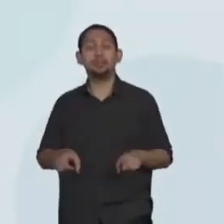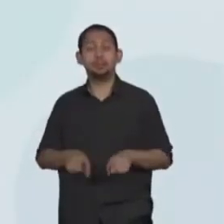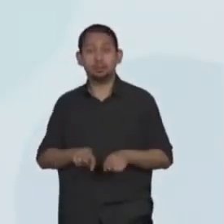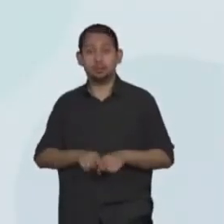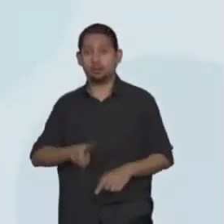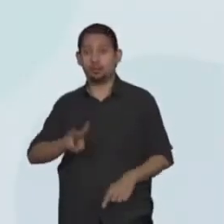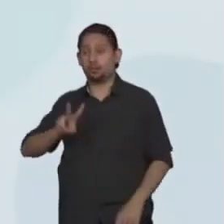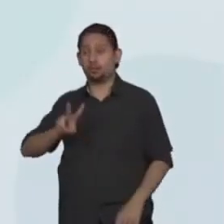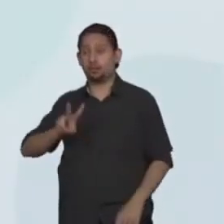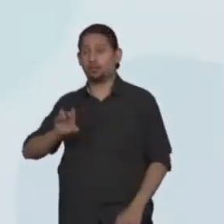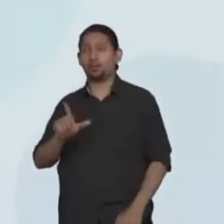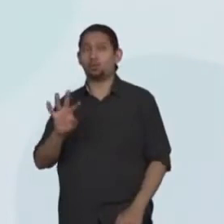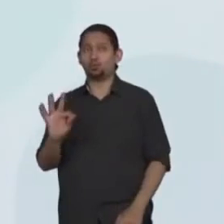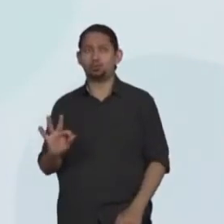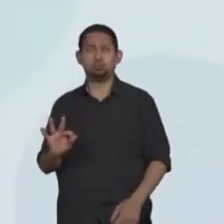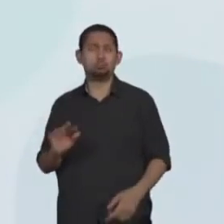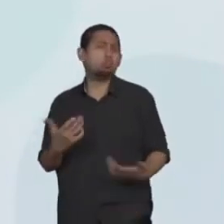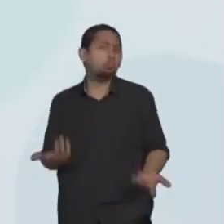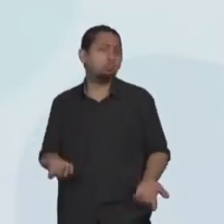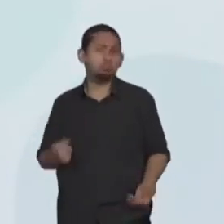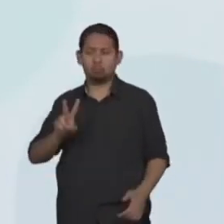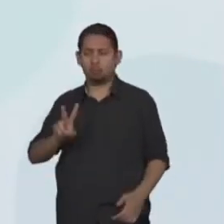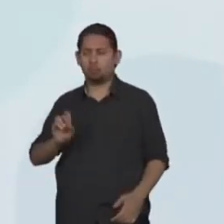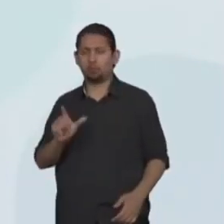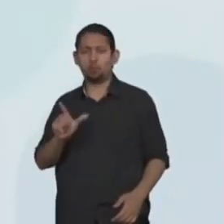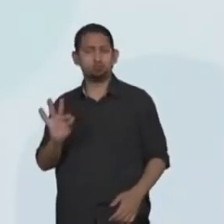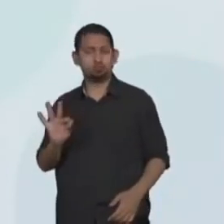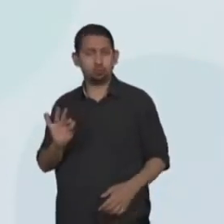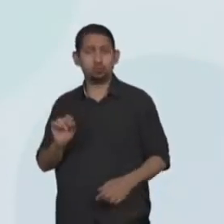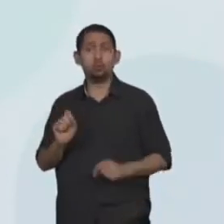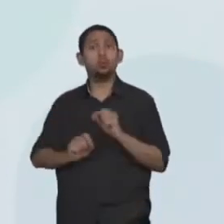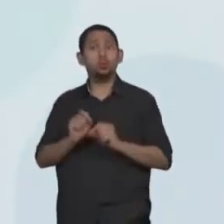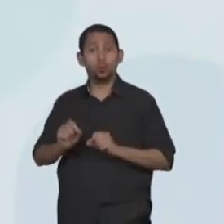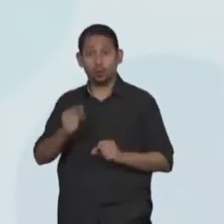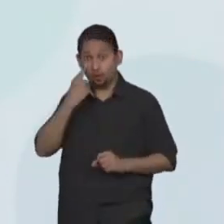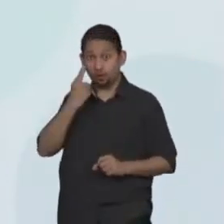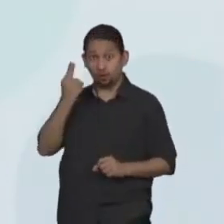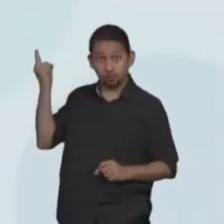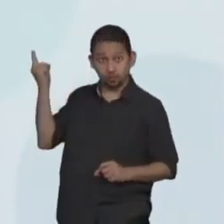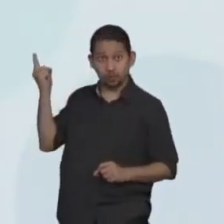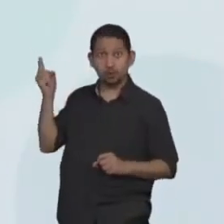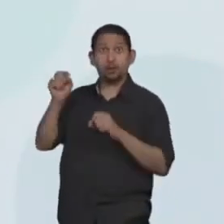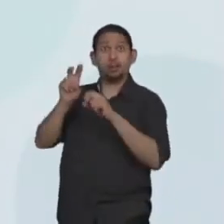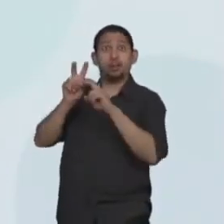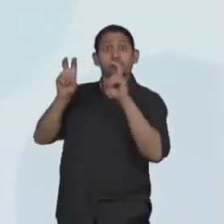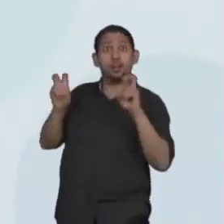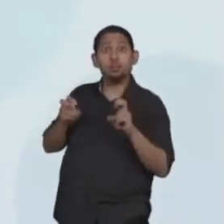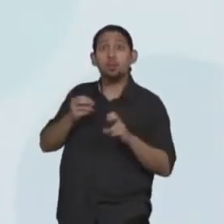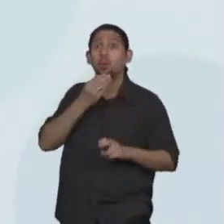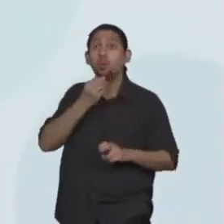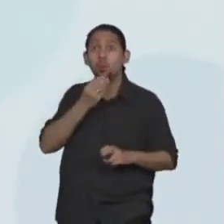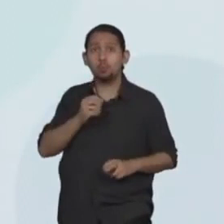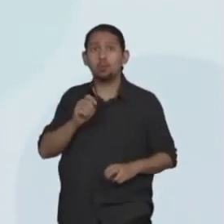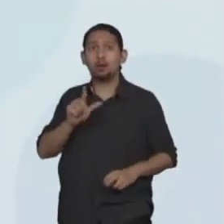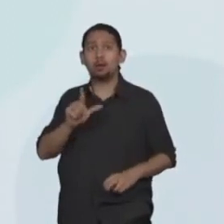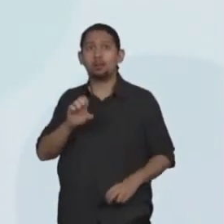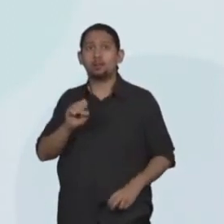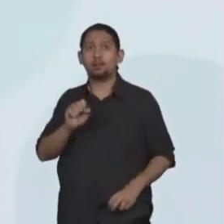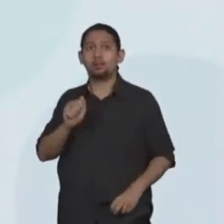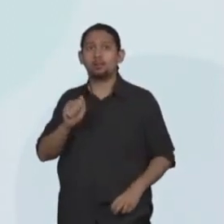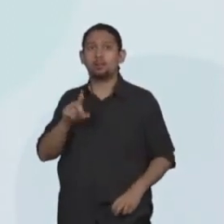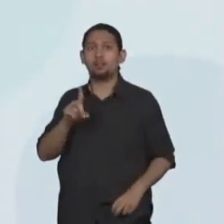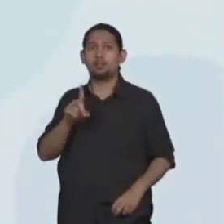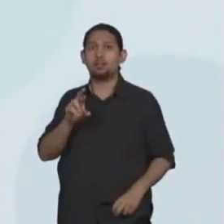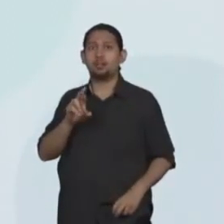Volt, esse nome volt, de onde que ele veio? O volt está aqui, ó. Ele veio, é um termo em homenagem ao cientista Alessandro Volta.